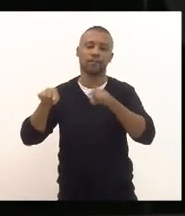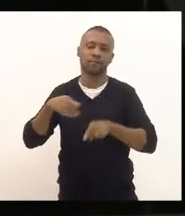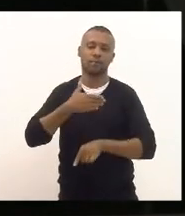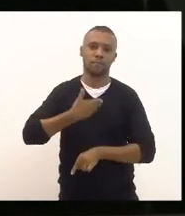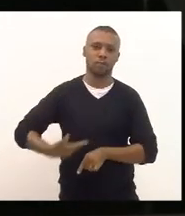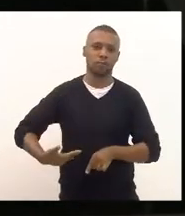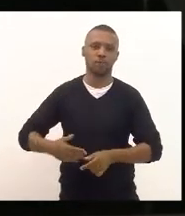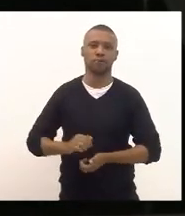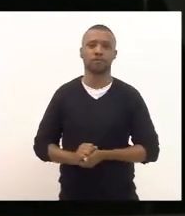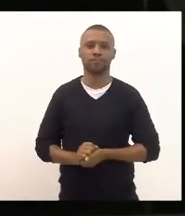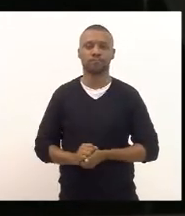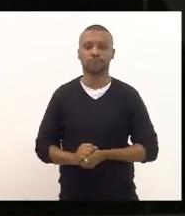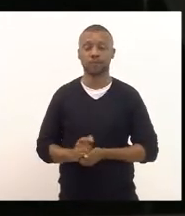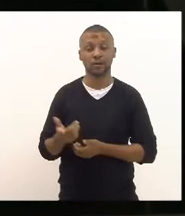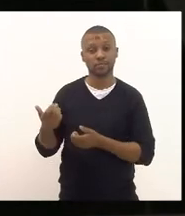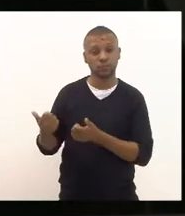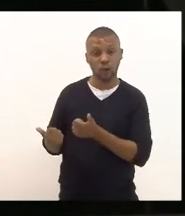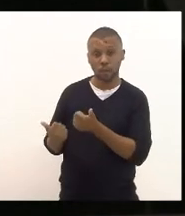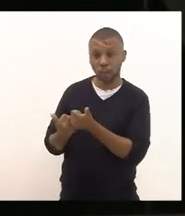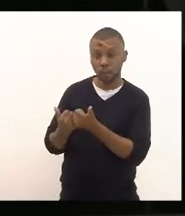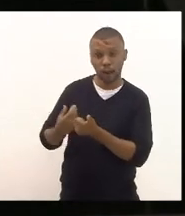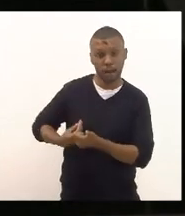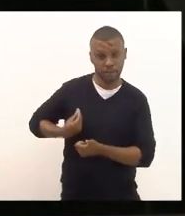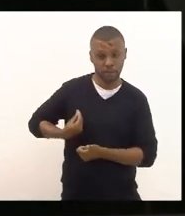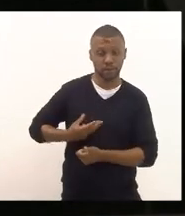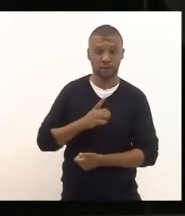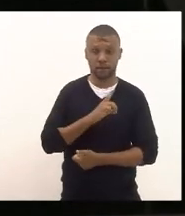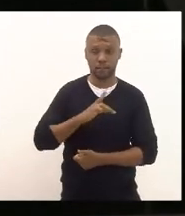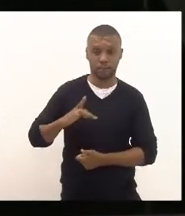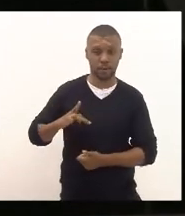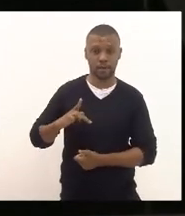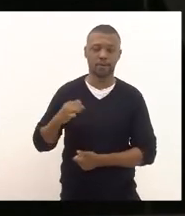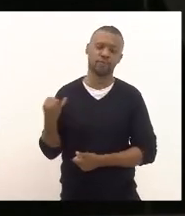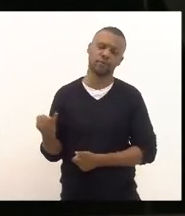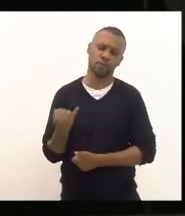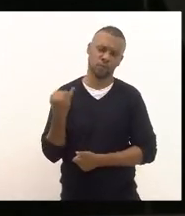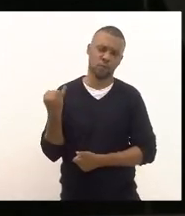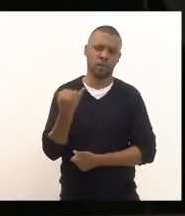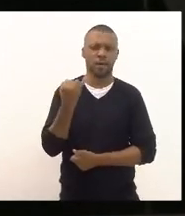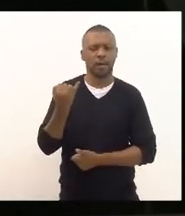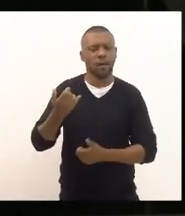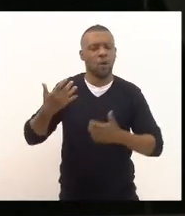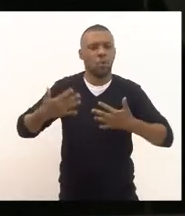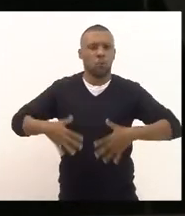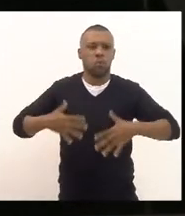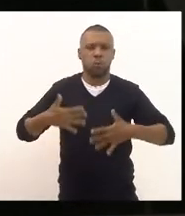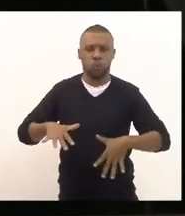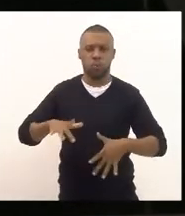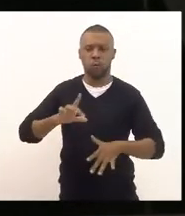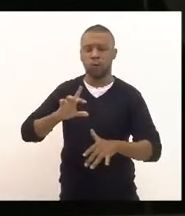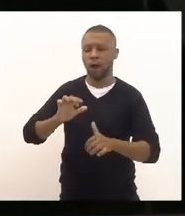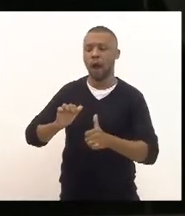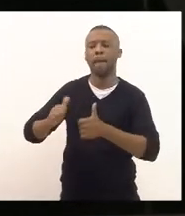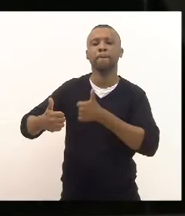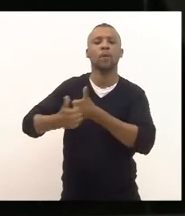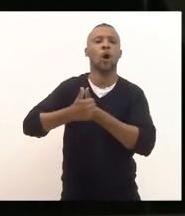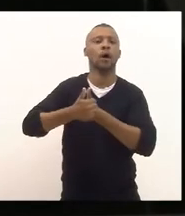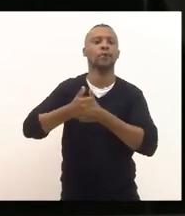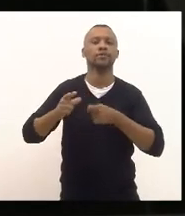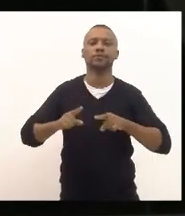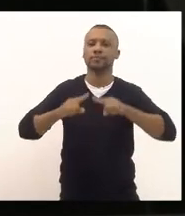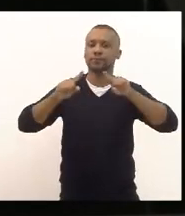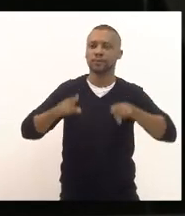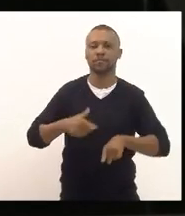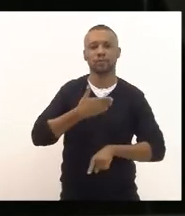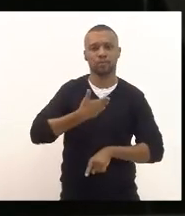da Defensoria Pública naquele momento Sem dúvida nenhuma foi a uma a presença de voz dos Servidores